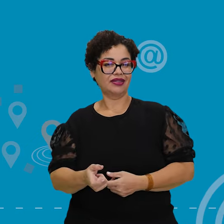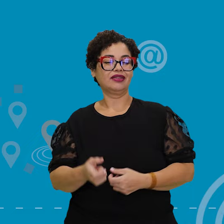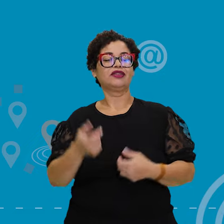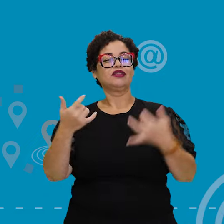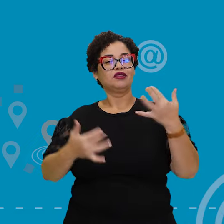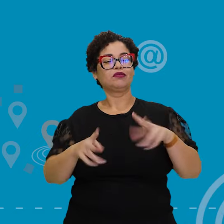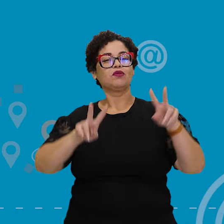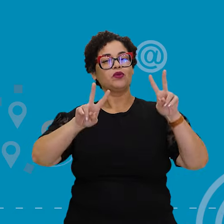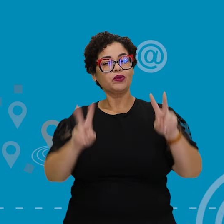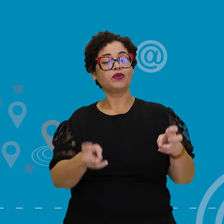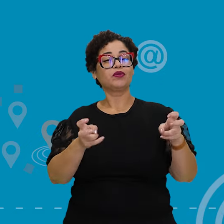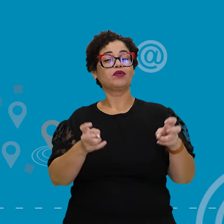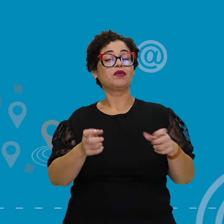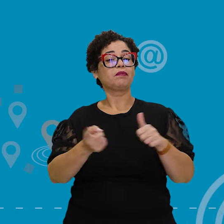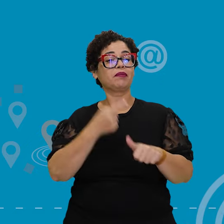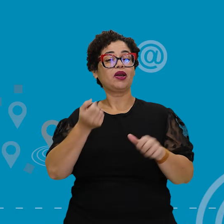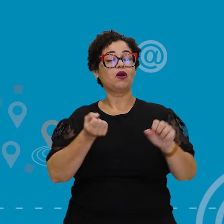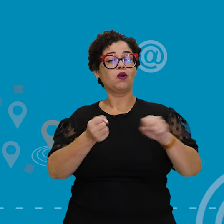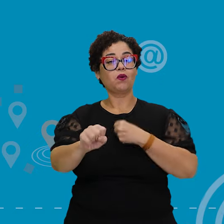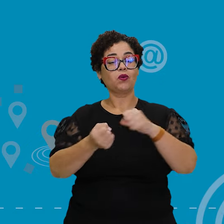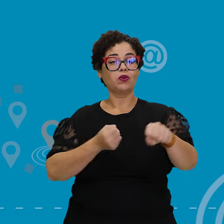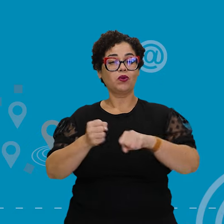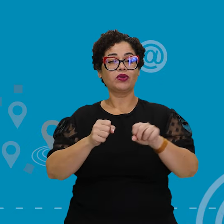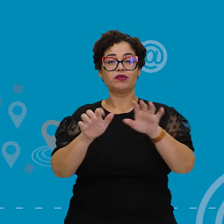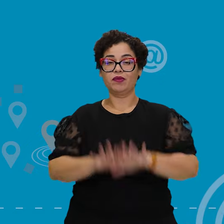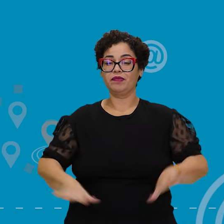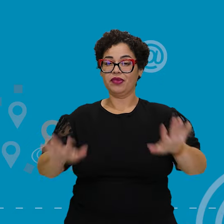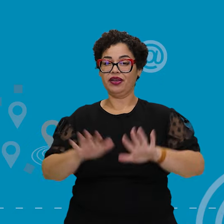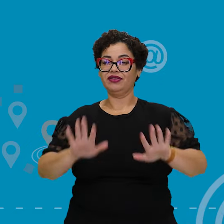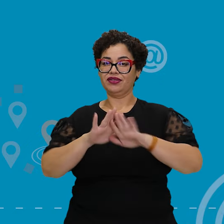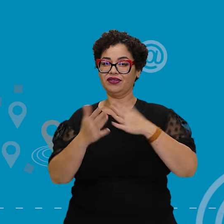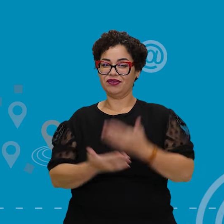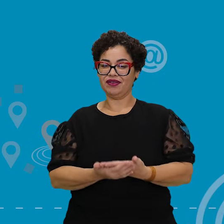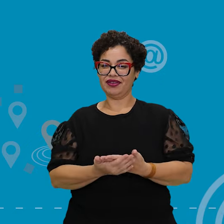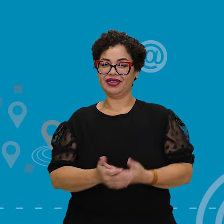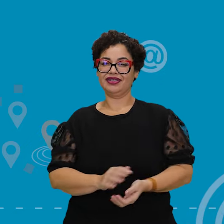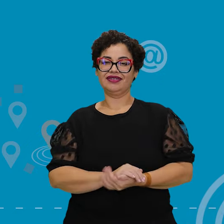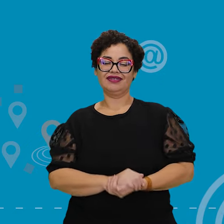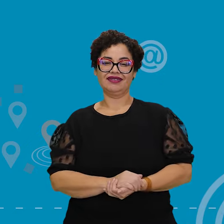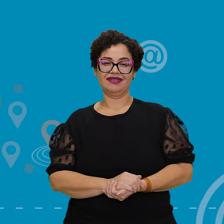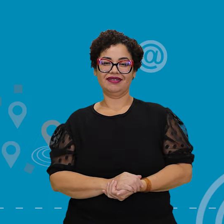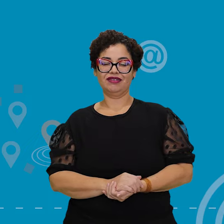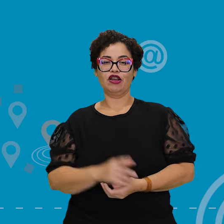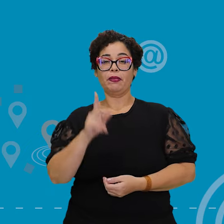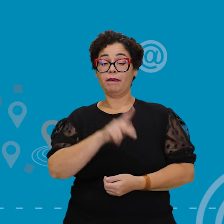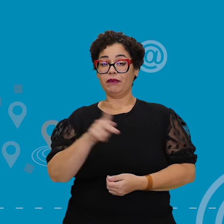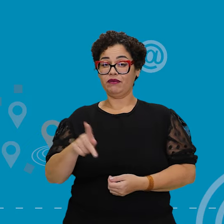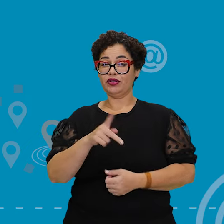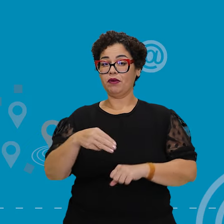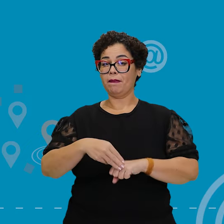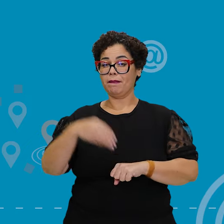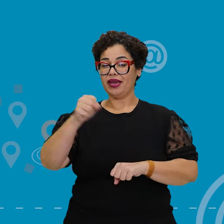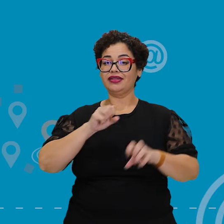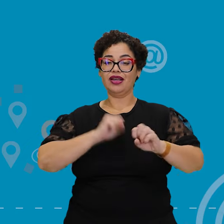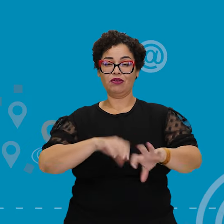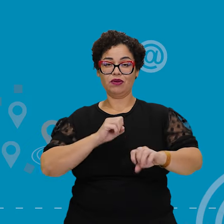extremamente interessante que traz a unidade temática Lutas no Ambiente Escolar.